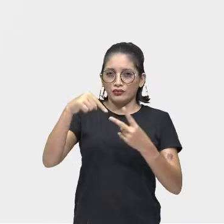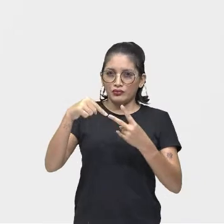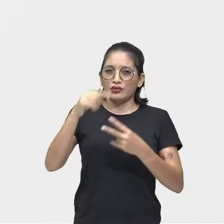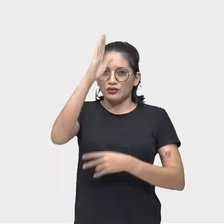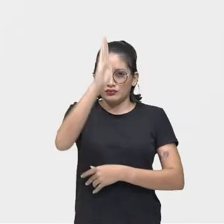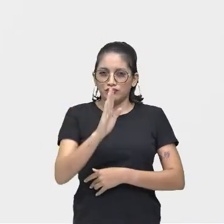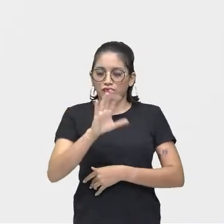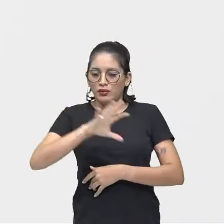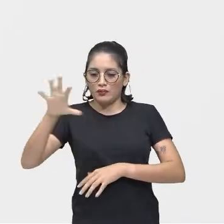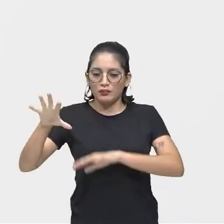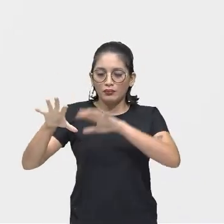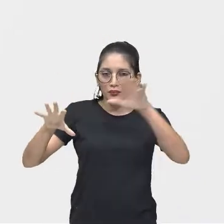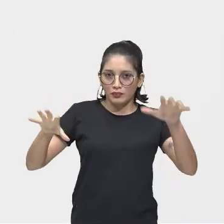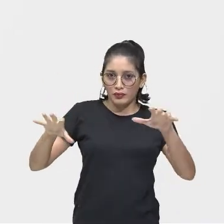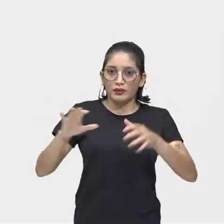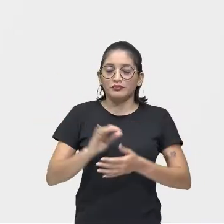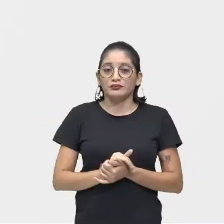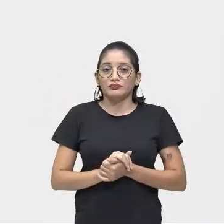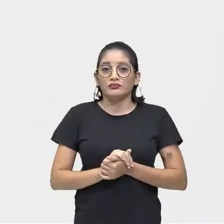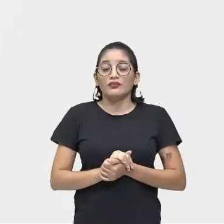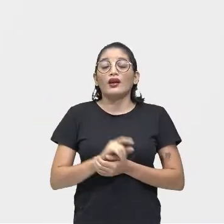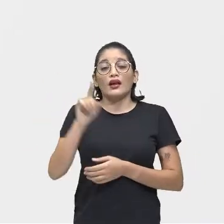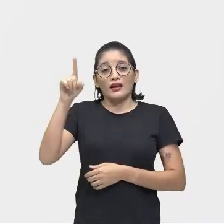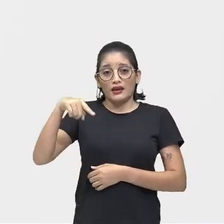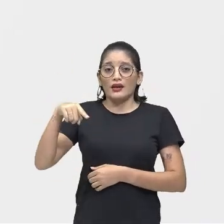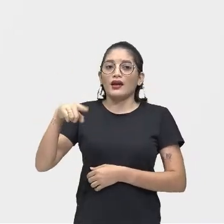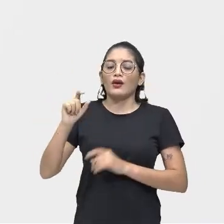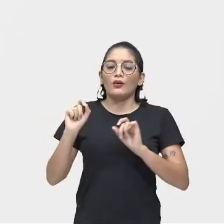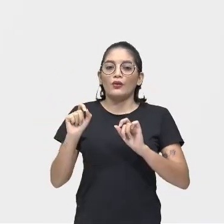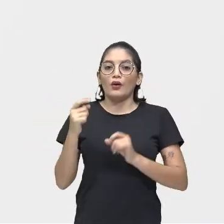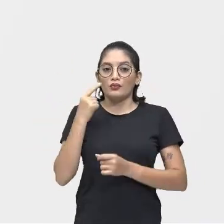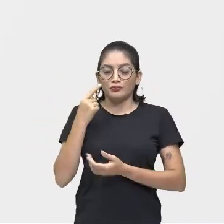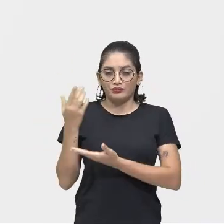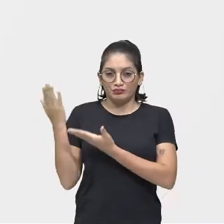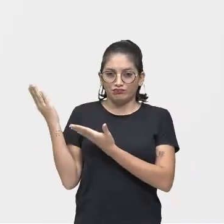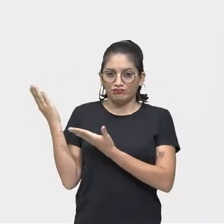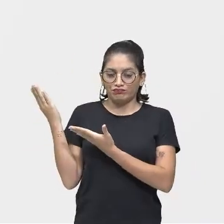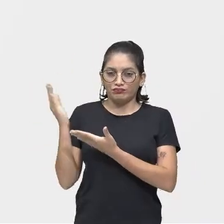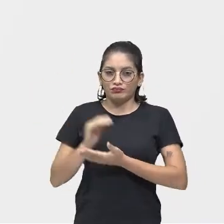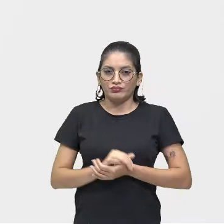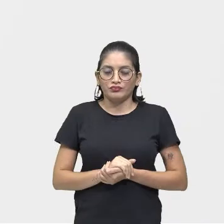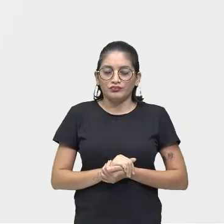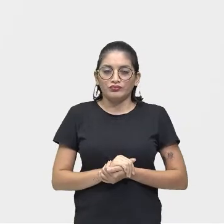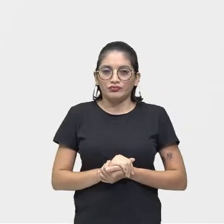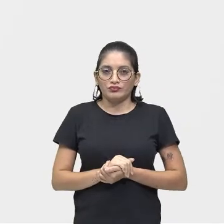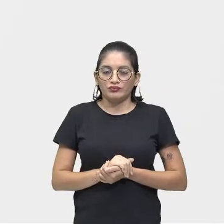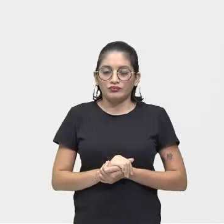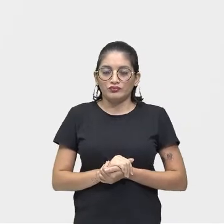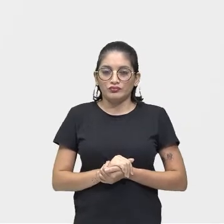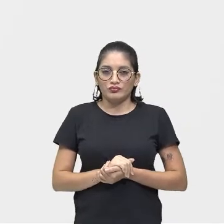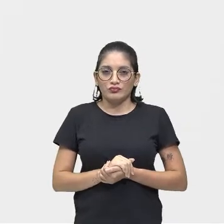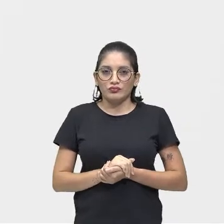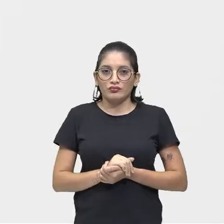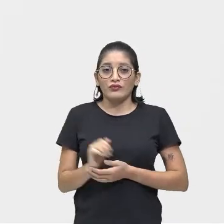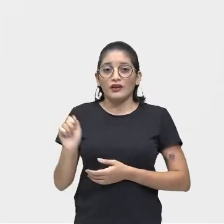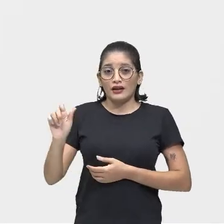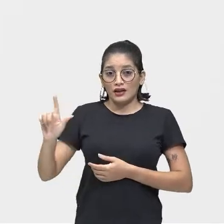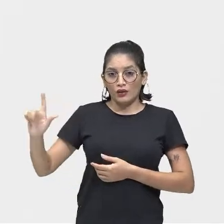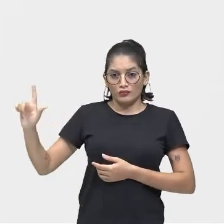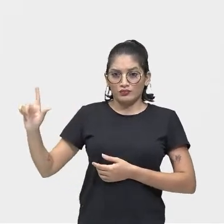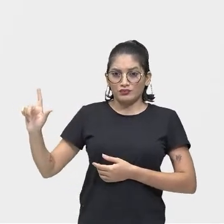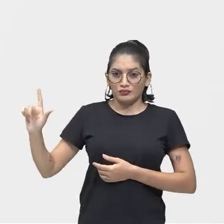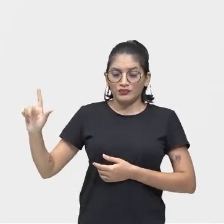para dois impérios. O Império Português, que ficaria aqui, tudo que vem a leste do território do Tratado de